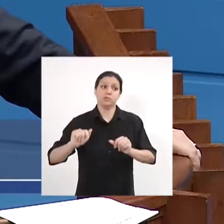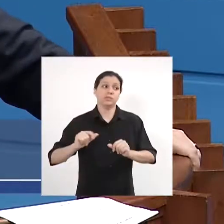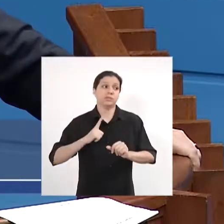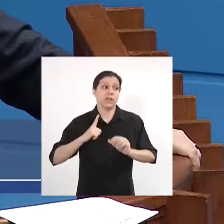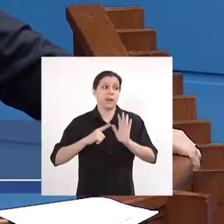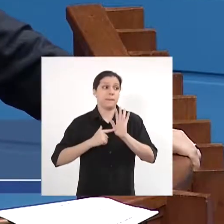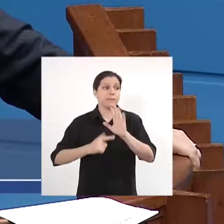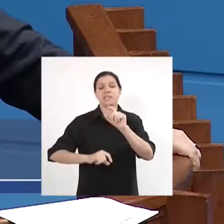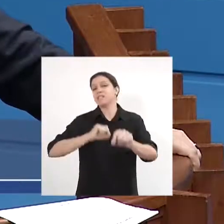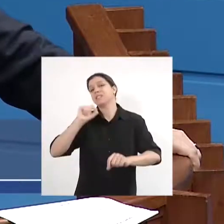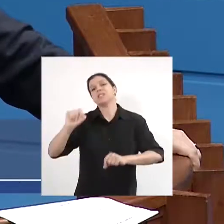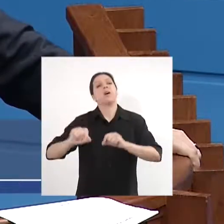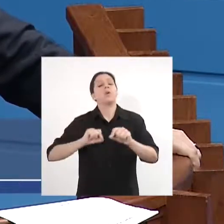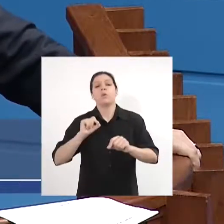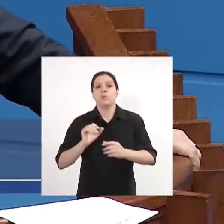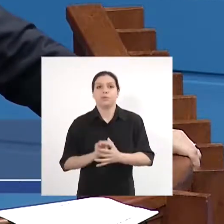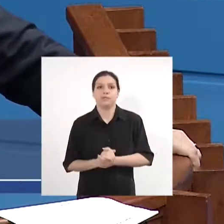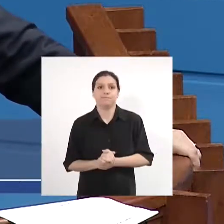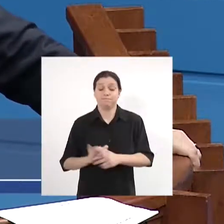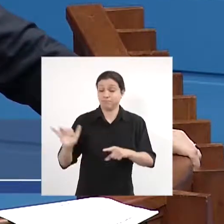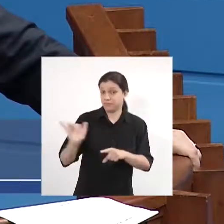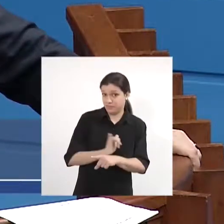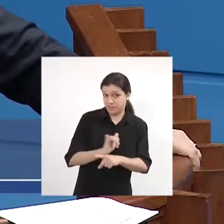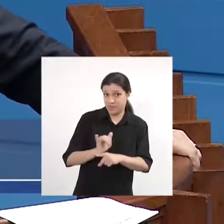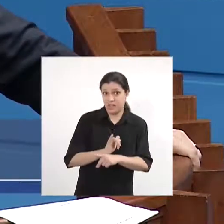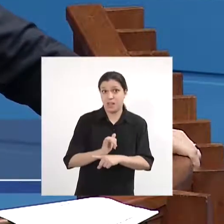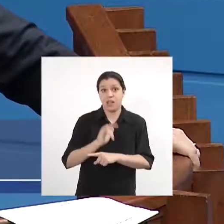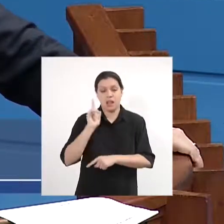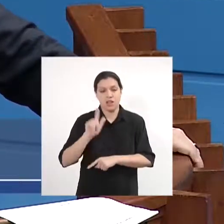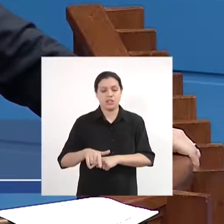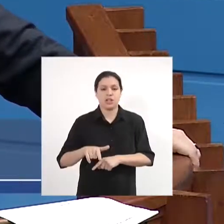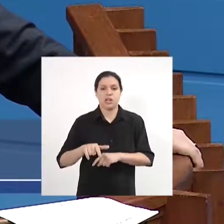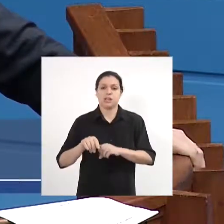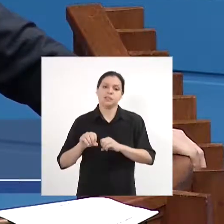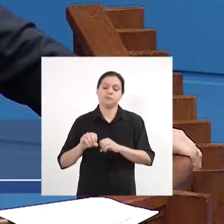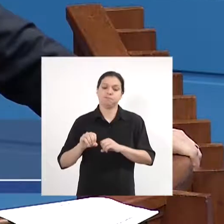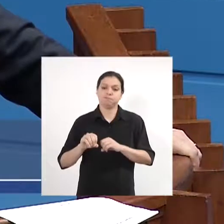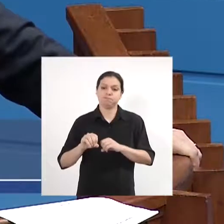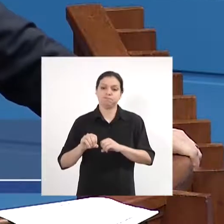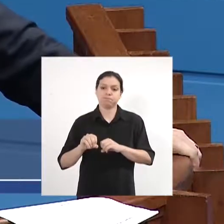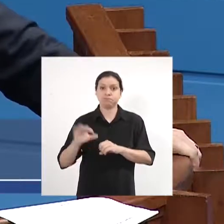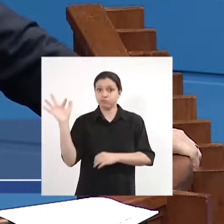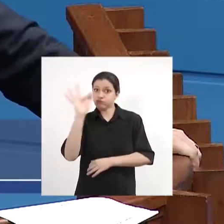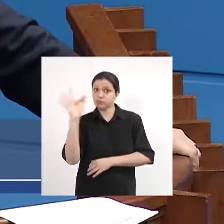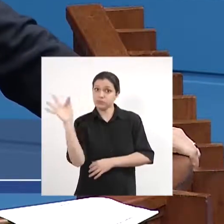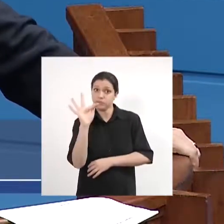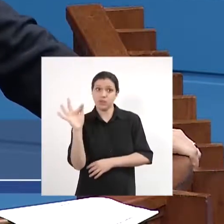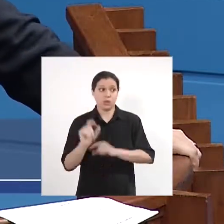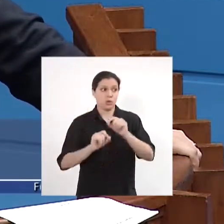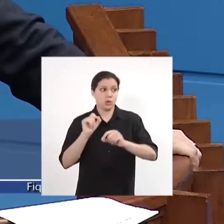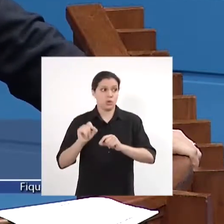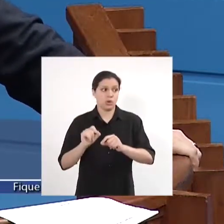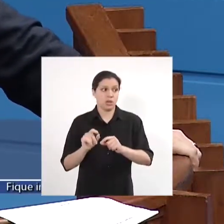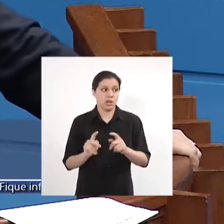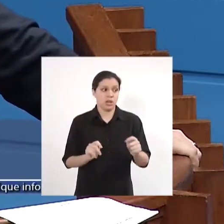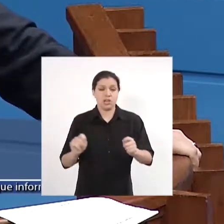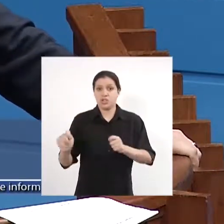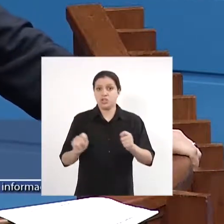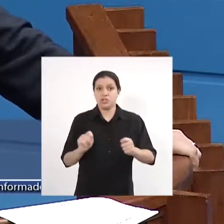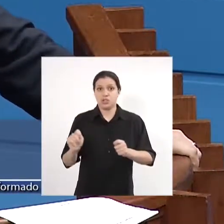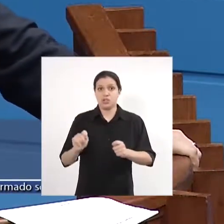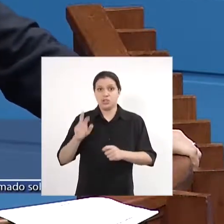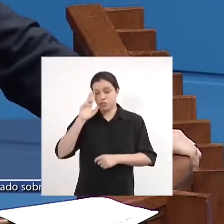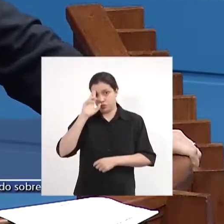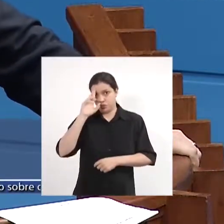alternativa que é a universidade sendo gerida por uma